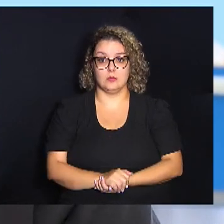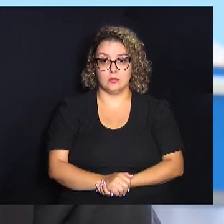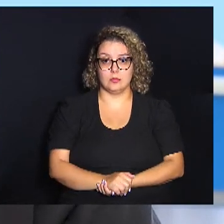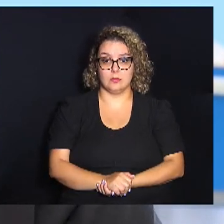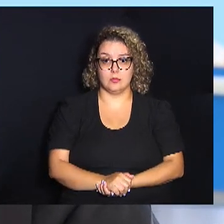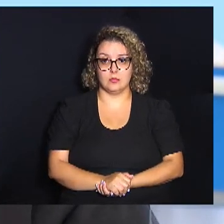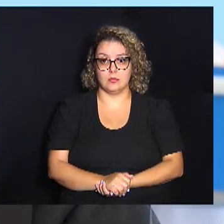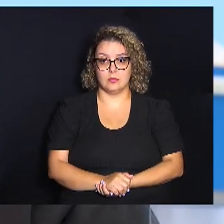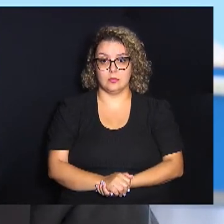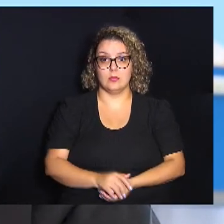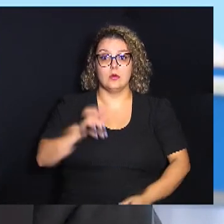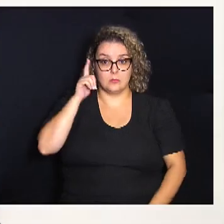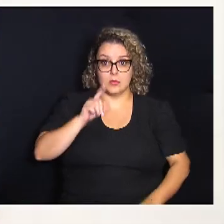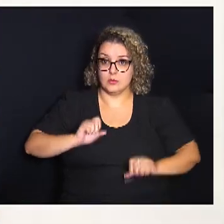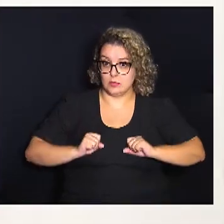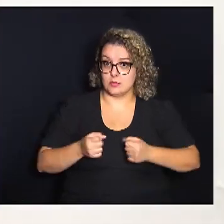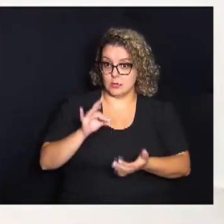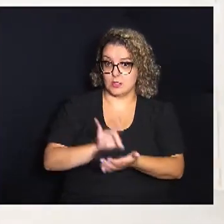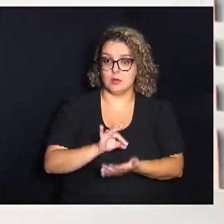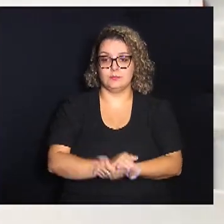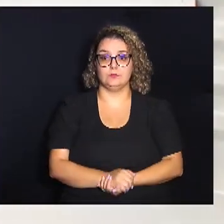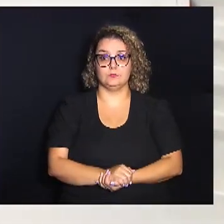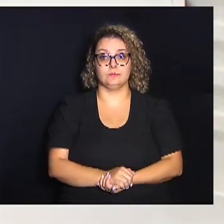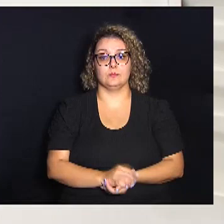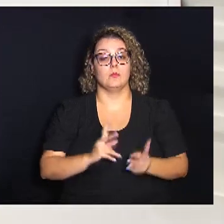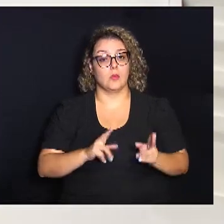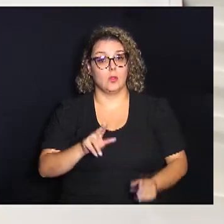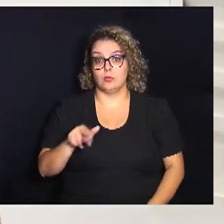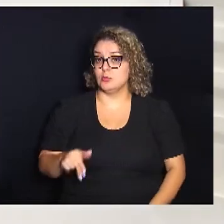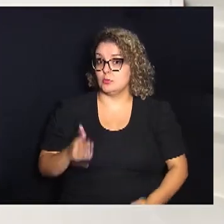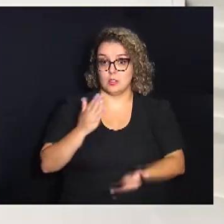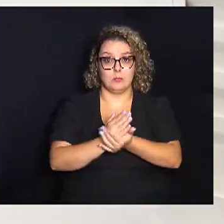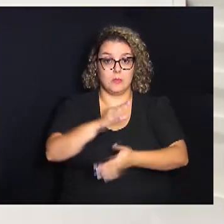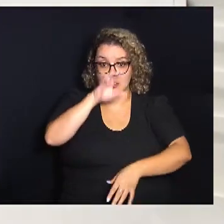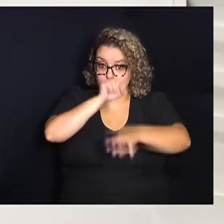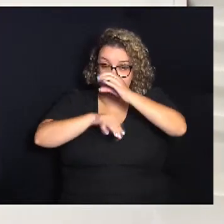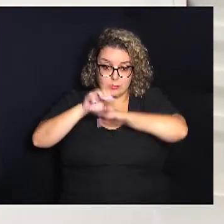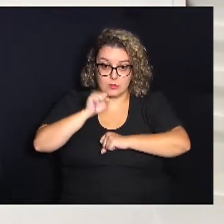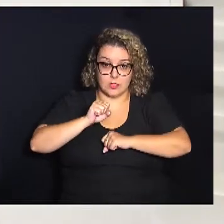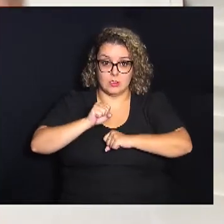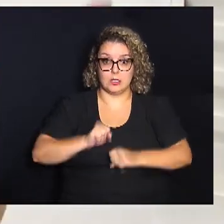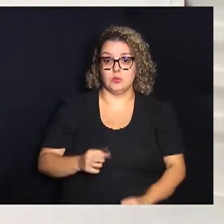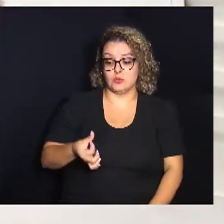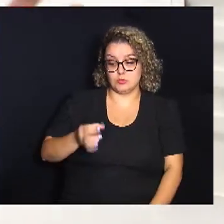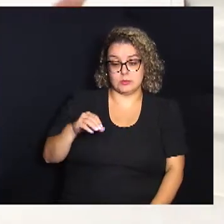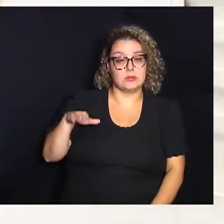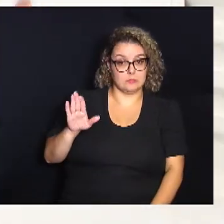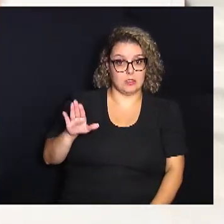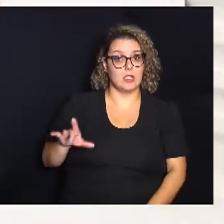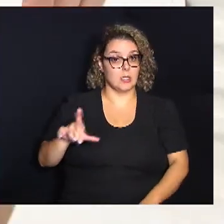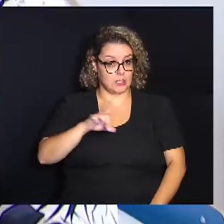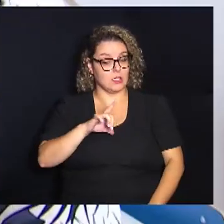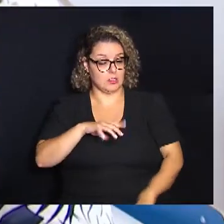para conseguir reforçar mesmo. E, como a gente nunca para de aprender, na fase 60+, também tem dicas